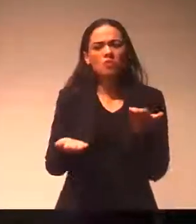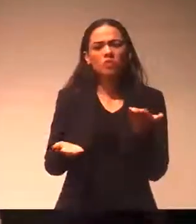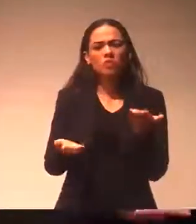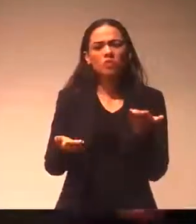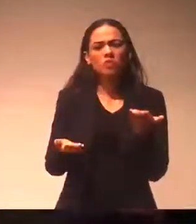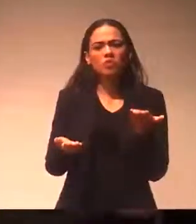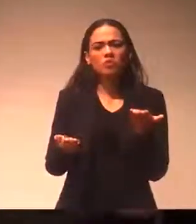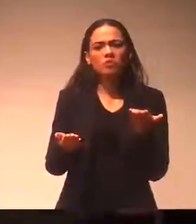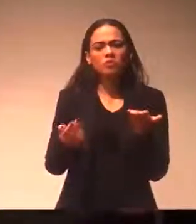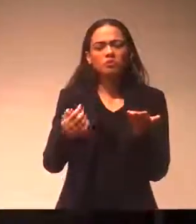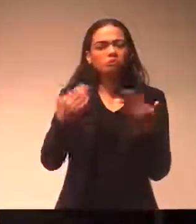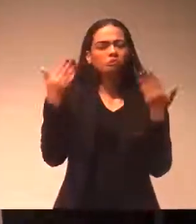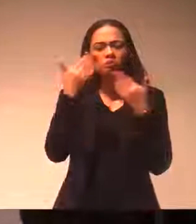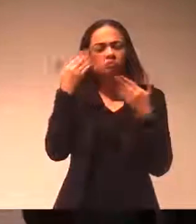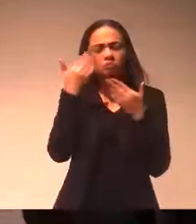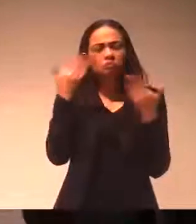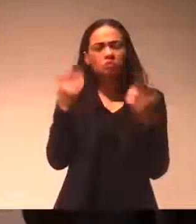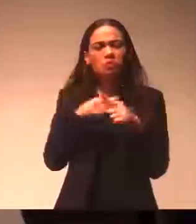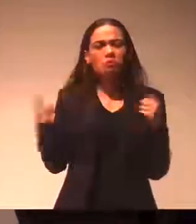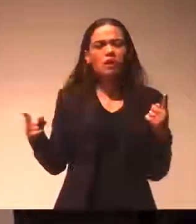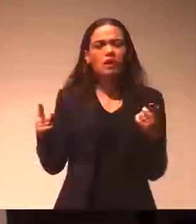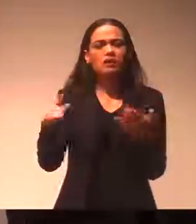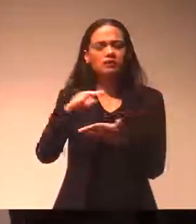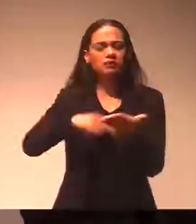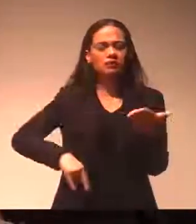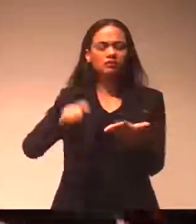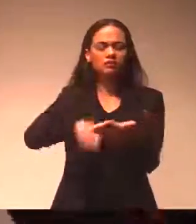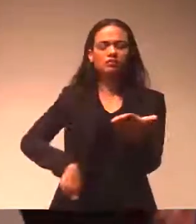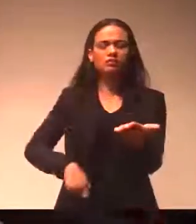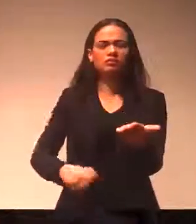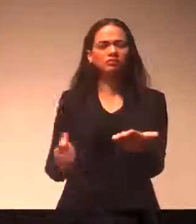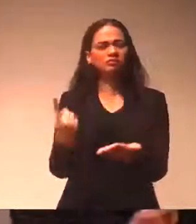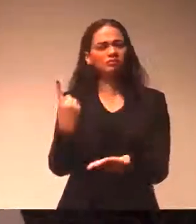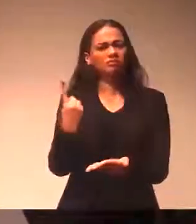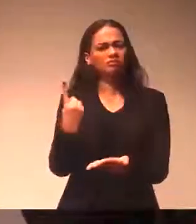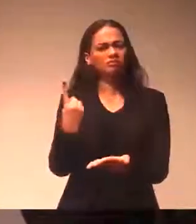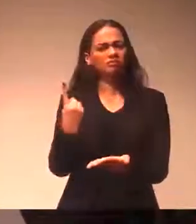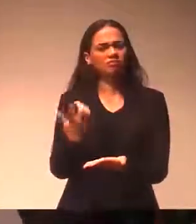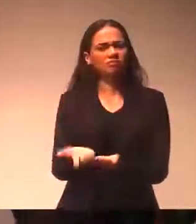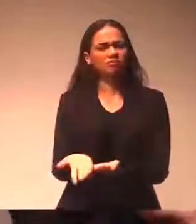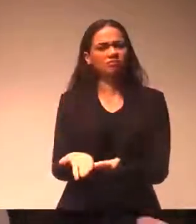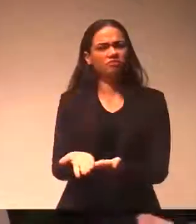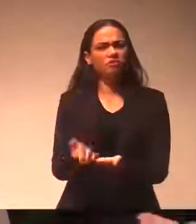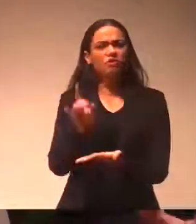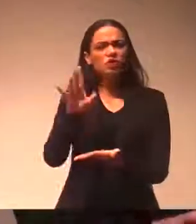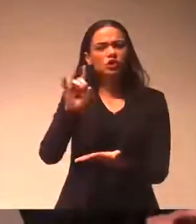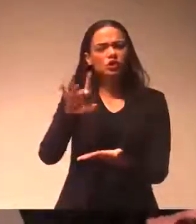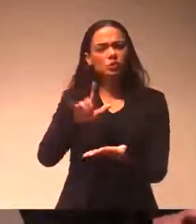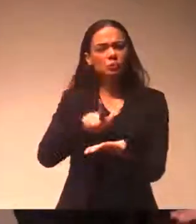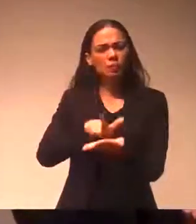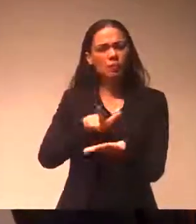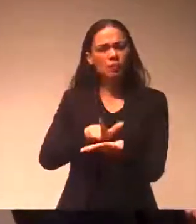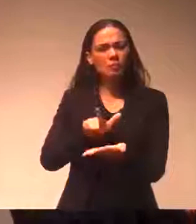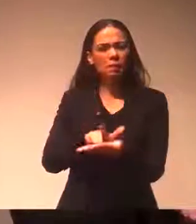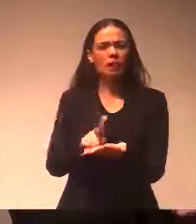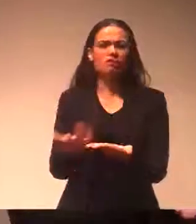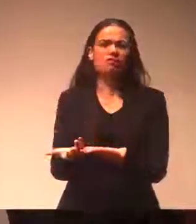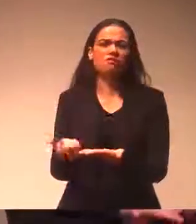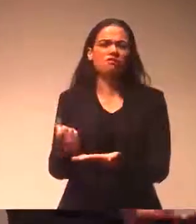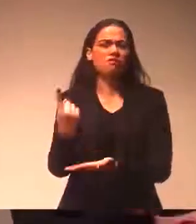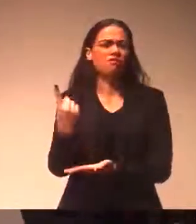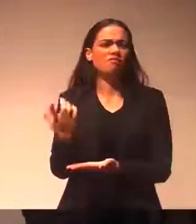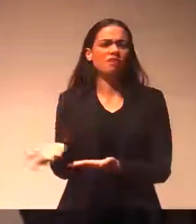assinar? No poder público não existe isso não, gente. Quem quiser no seu escritório de advocacia, no seu comércio, na